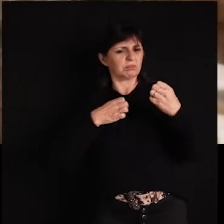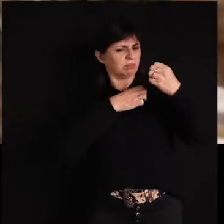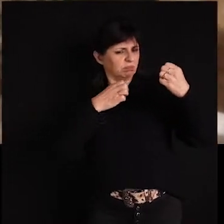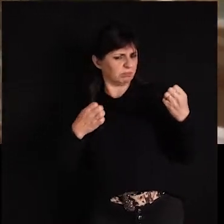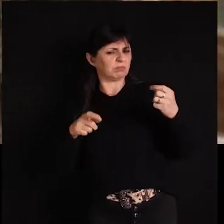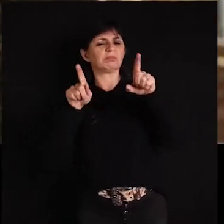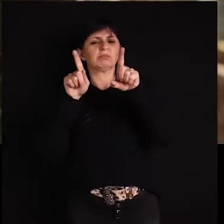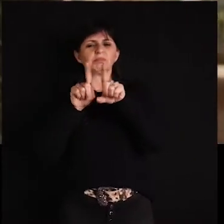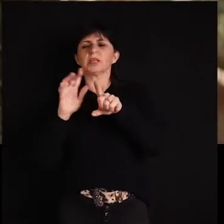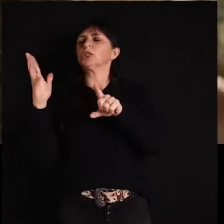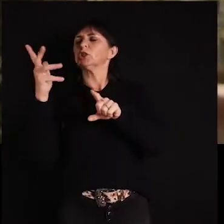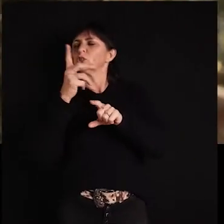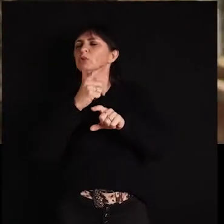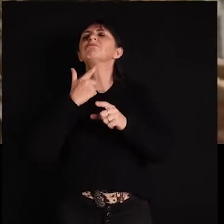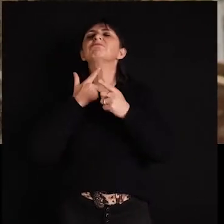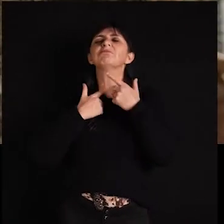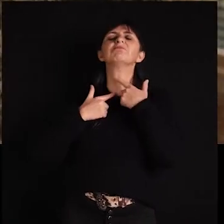na aurora.